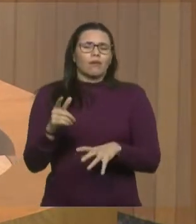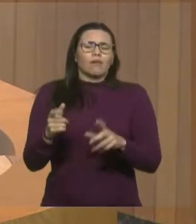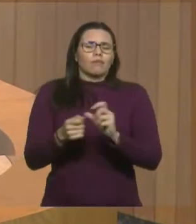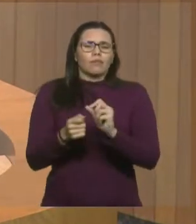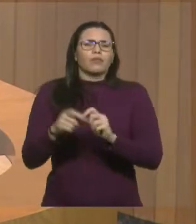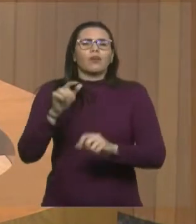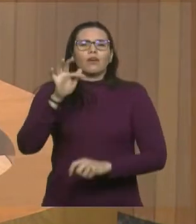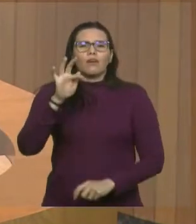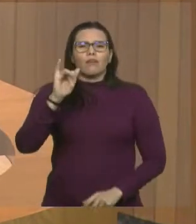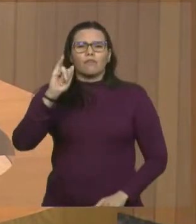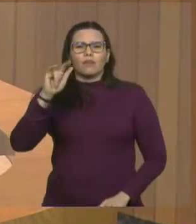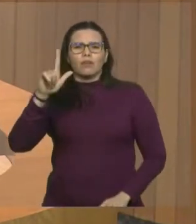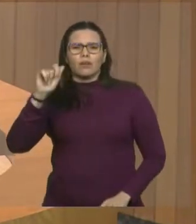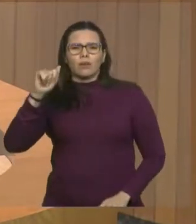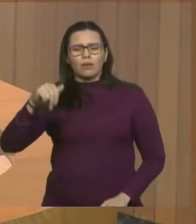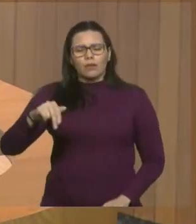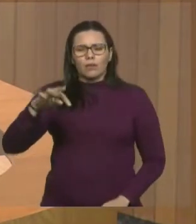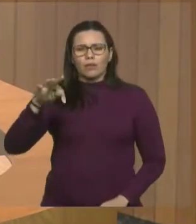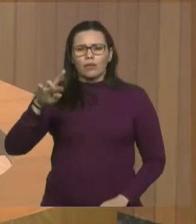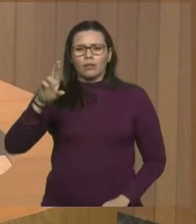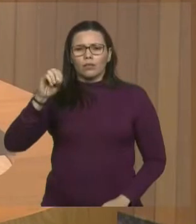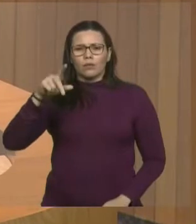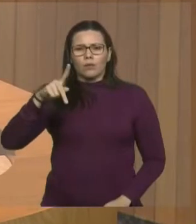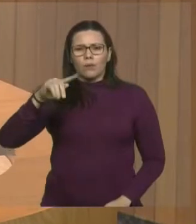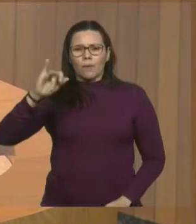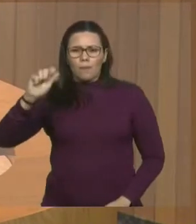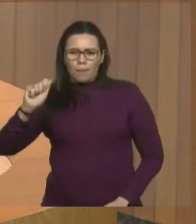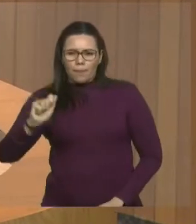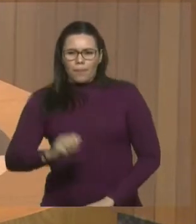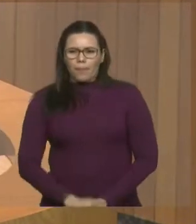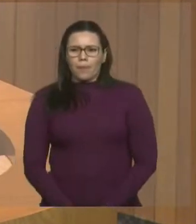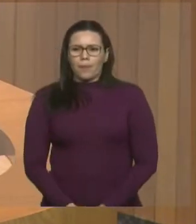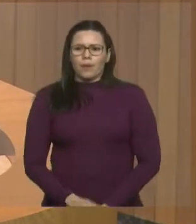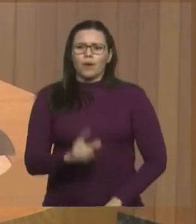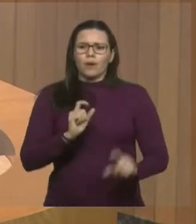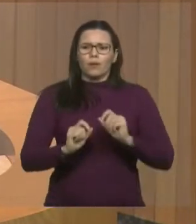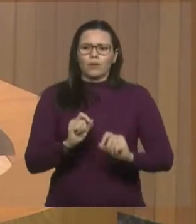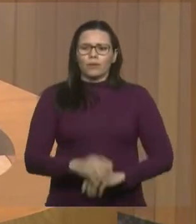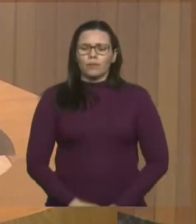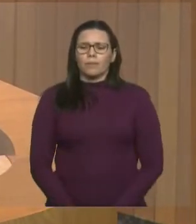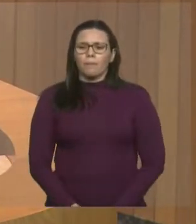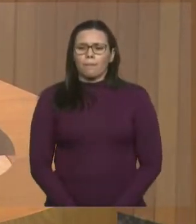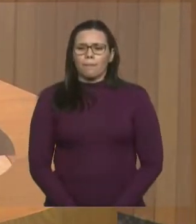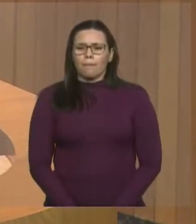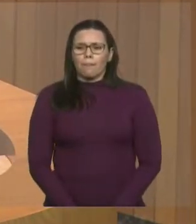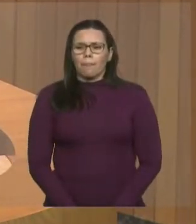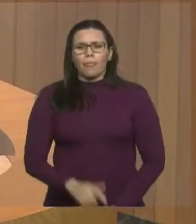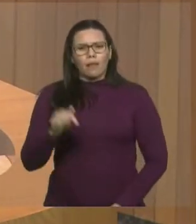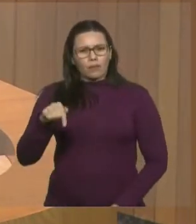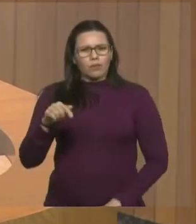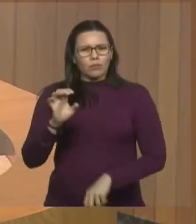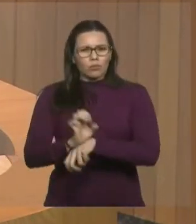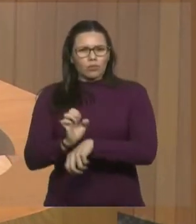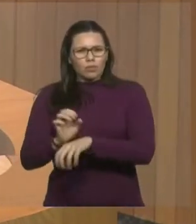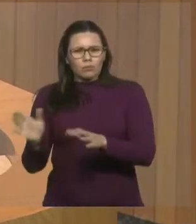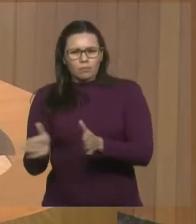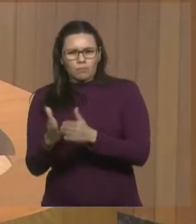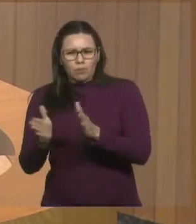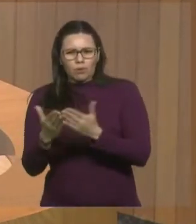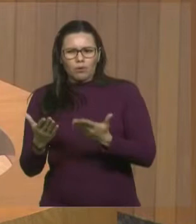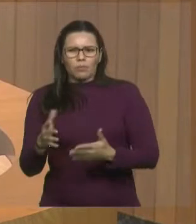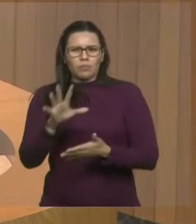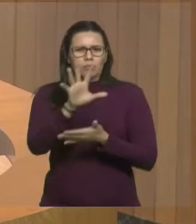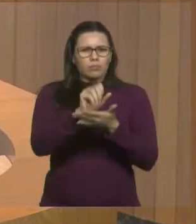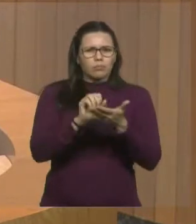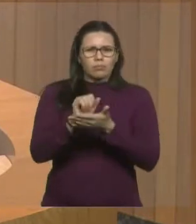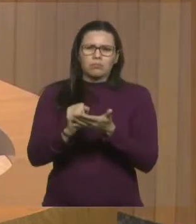de 70% do que ele se sustenta é com doações. Aqui no Maranhão, nós temos um estado muito pobre que arrecada aí menos